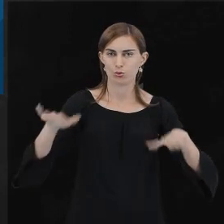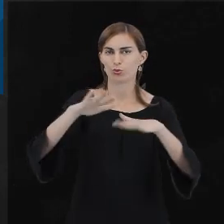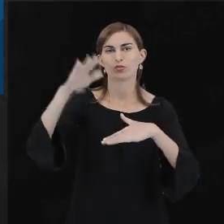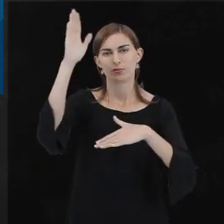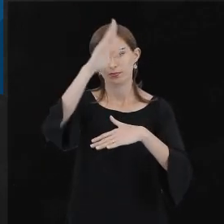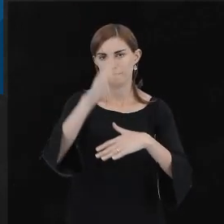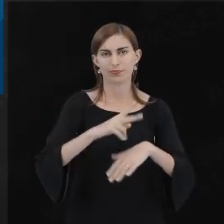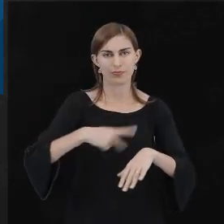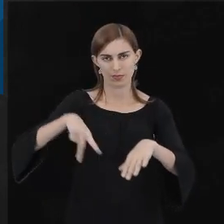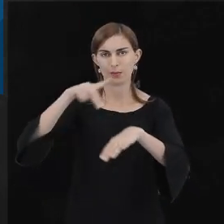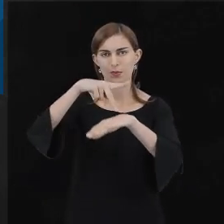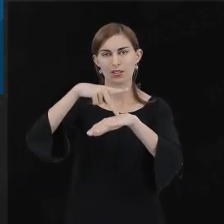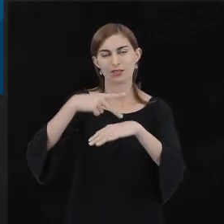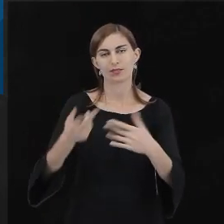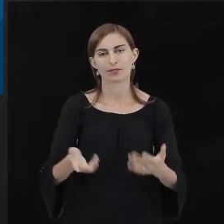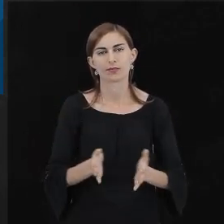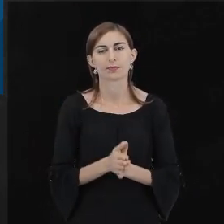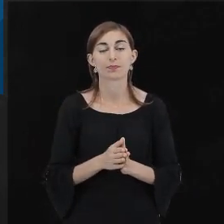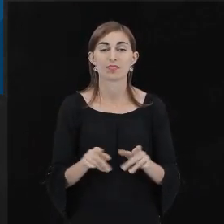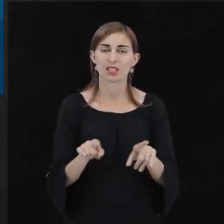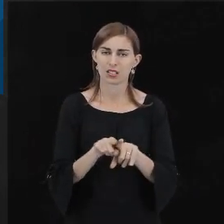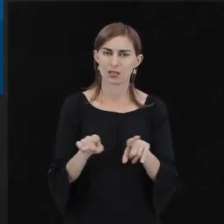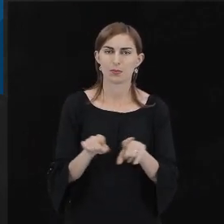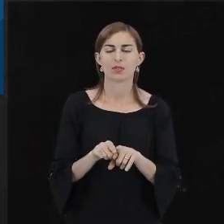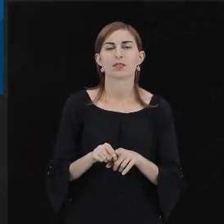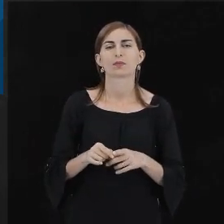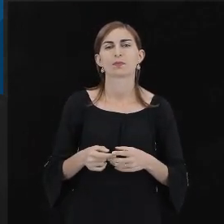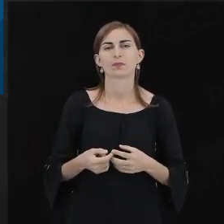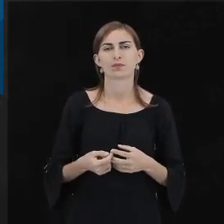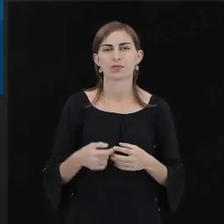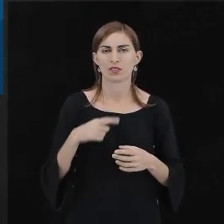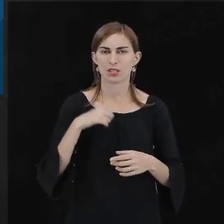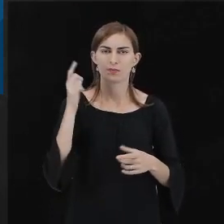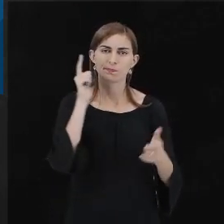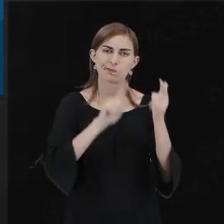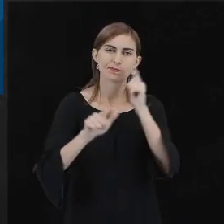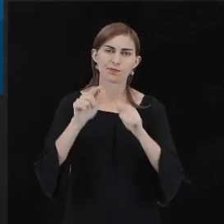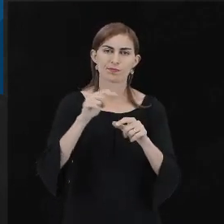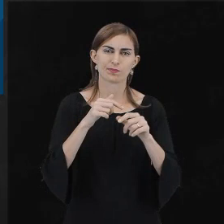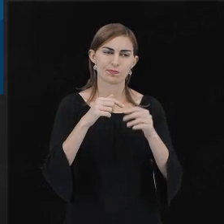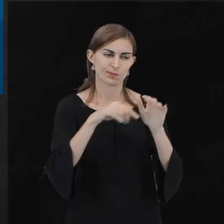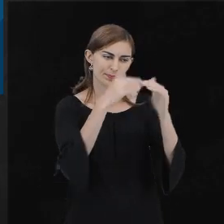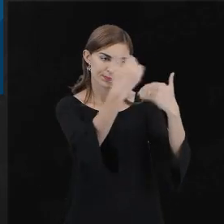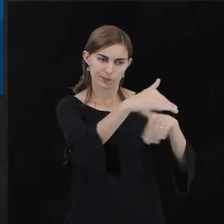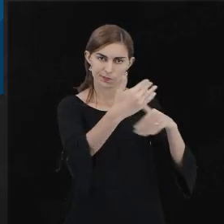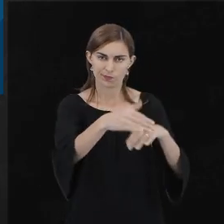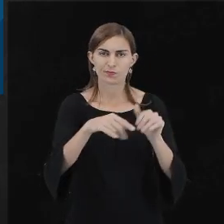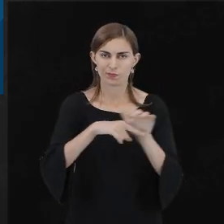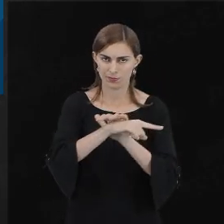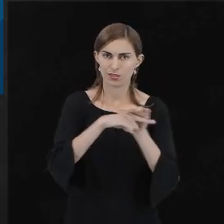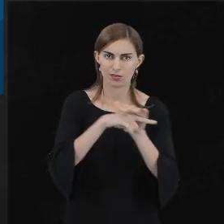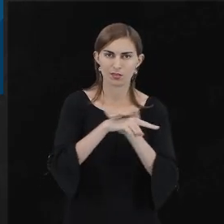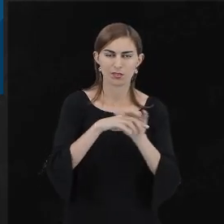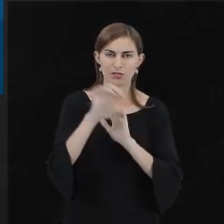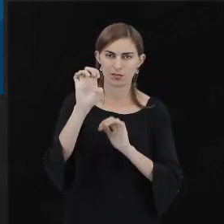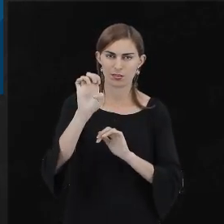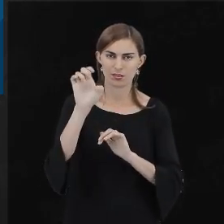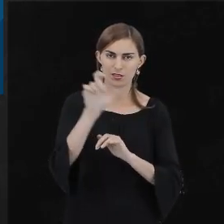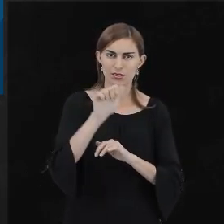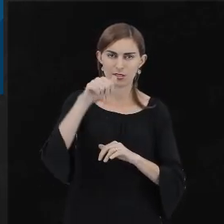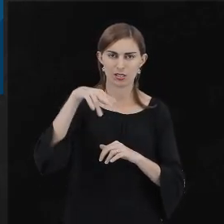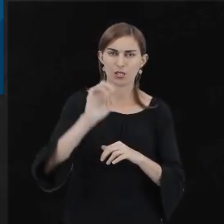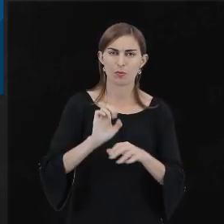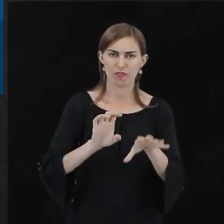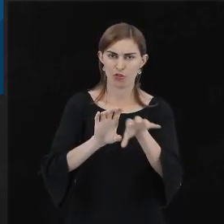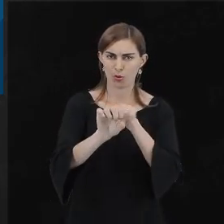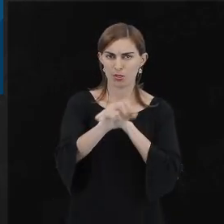e muitas vezes a gente tem os resultados dos exames em larga escala apresentando que a formação